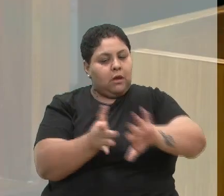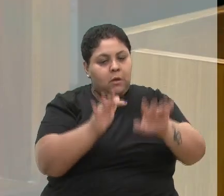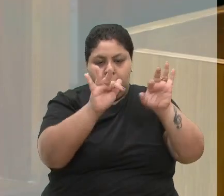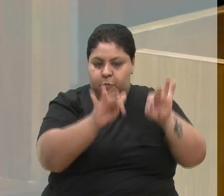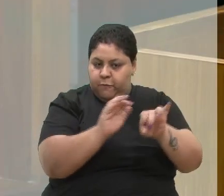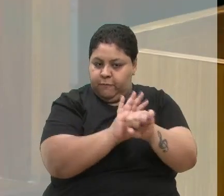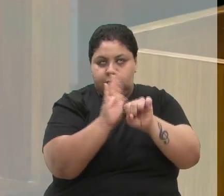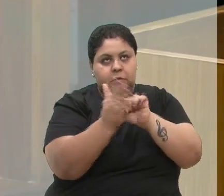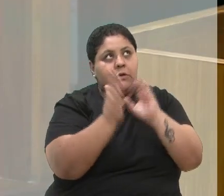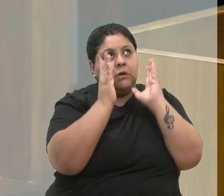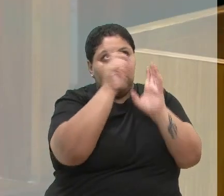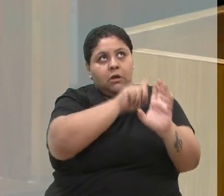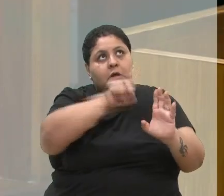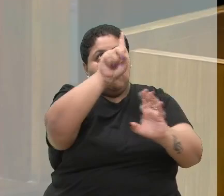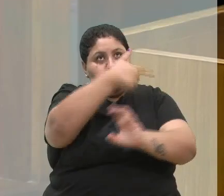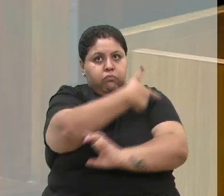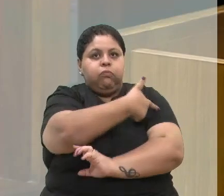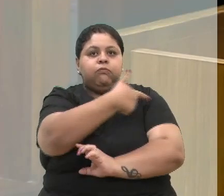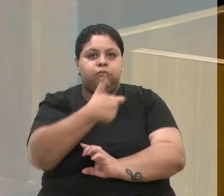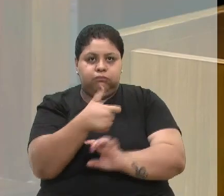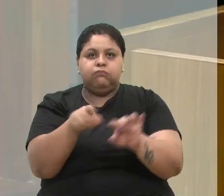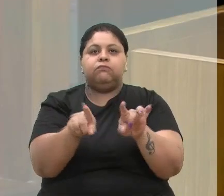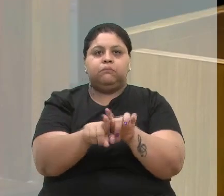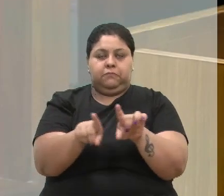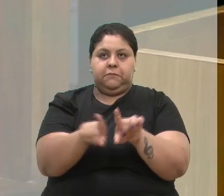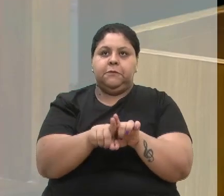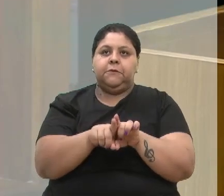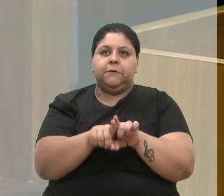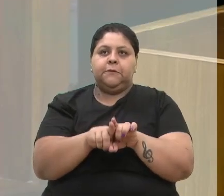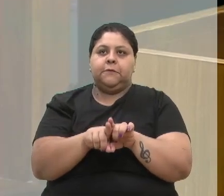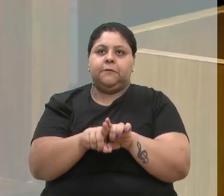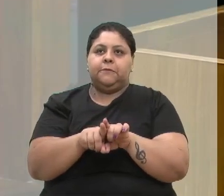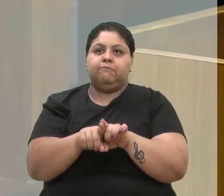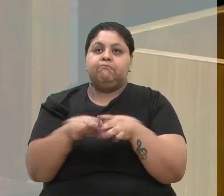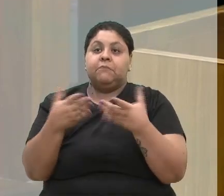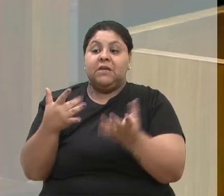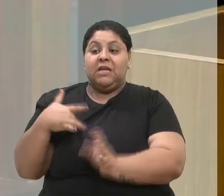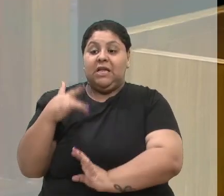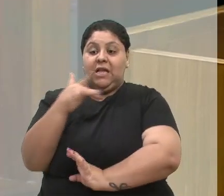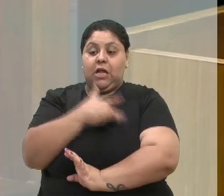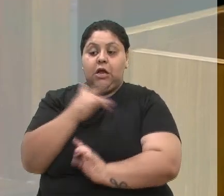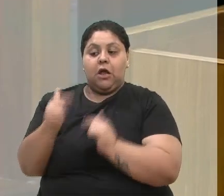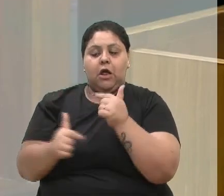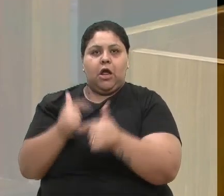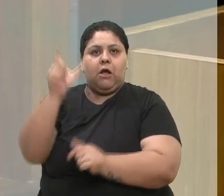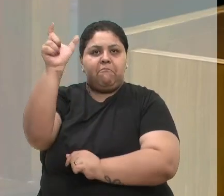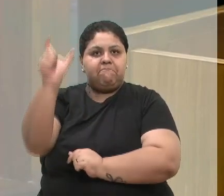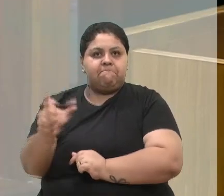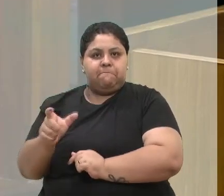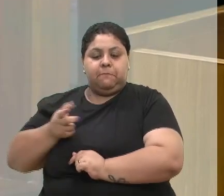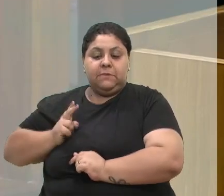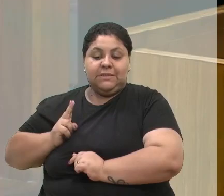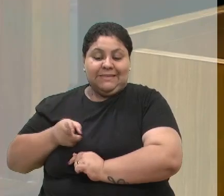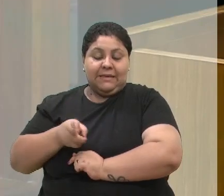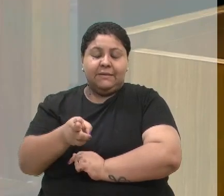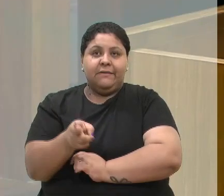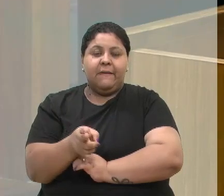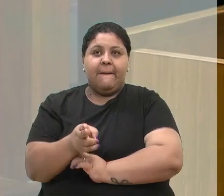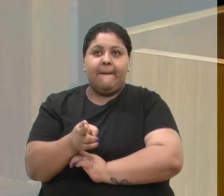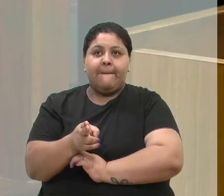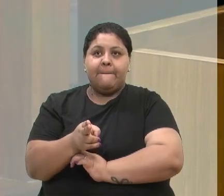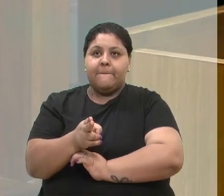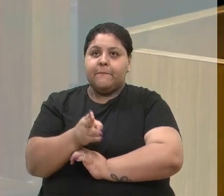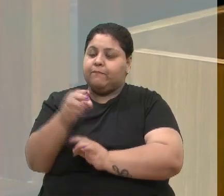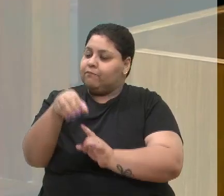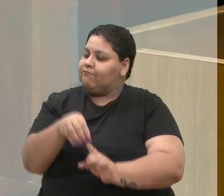a Deus e com as vacinas sendo efetivas, a questão de saúde do trabalhador sempre foi